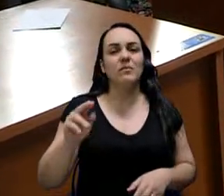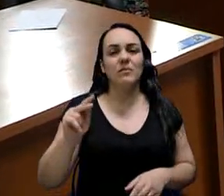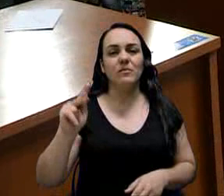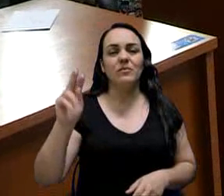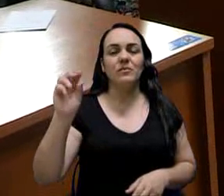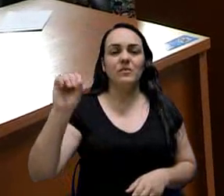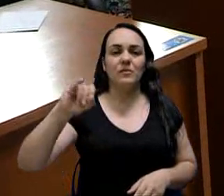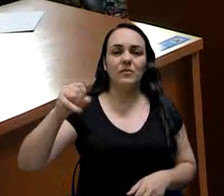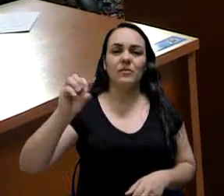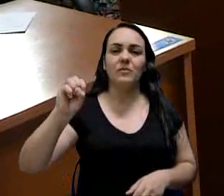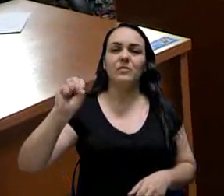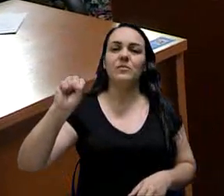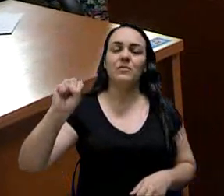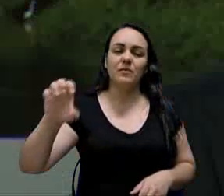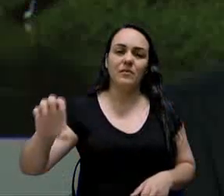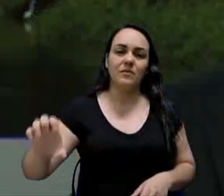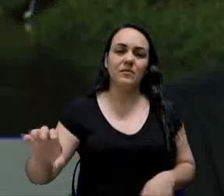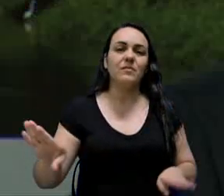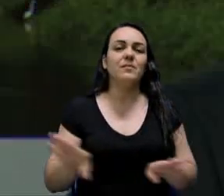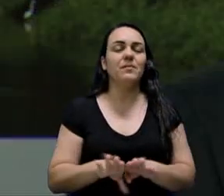Almeida e Ana Lúcia